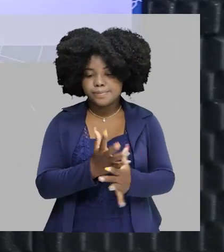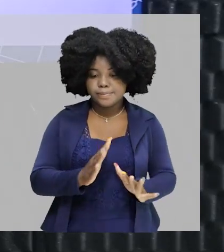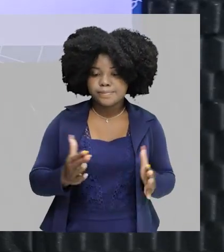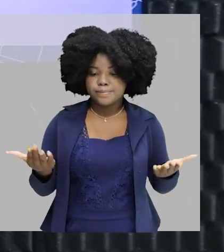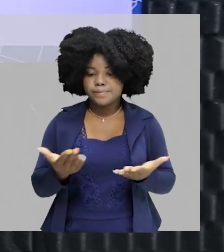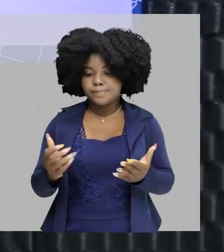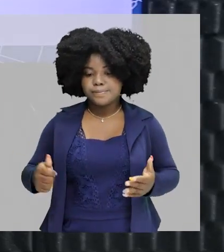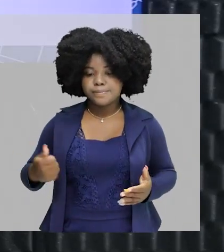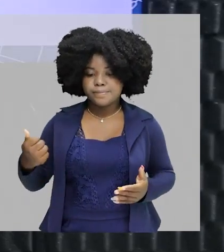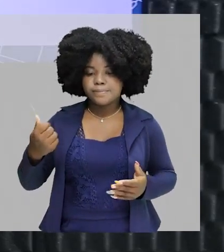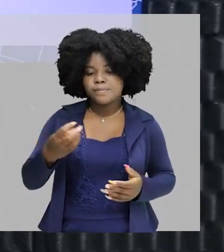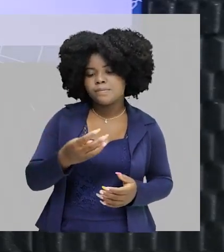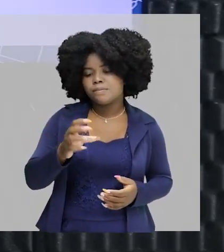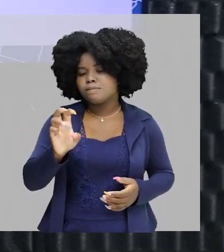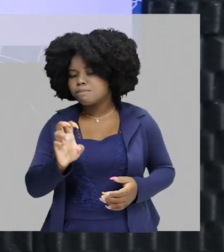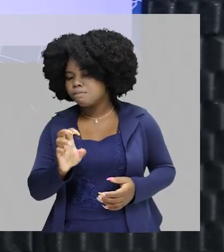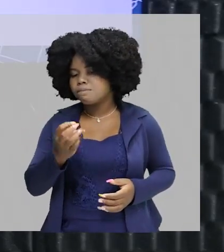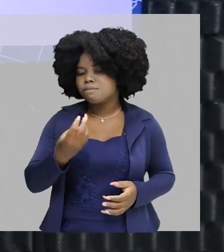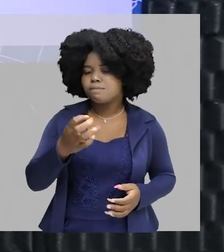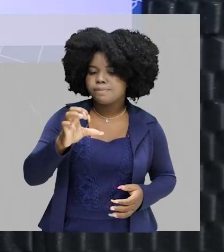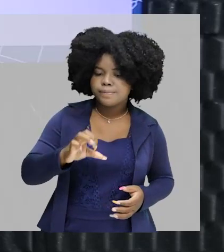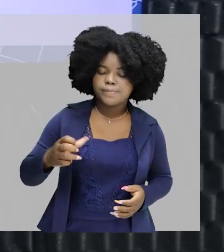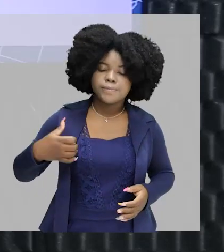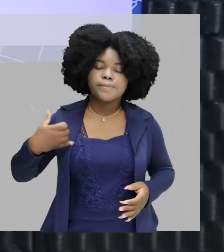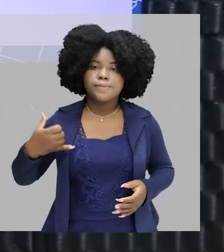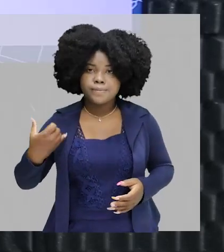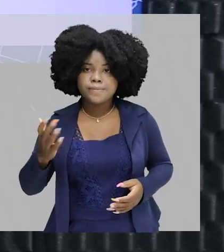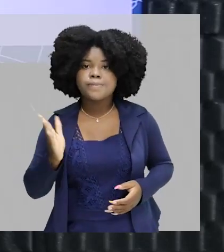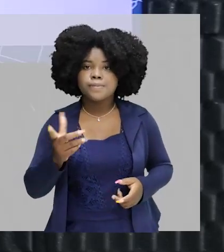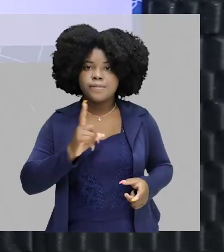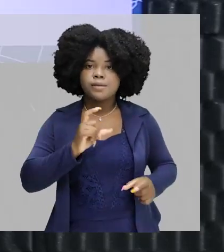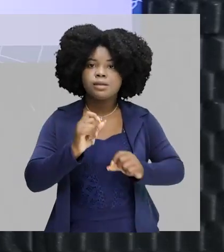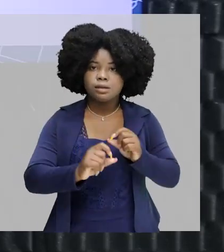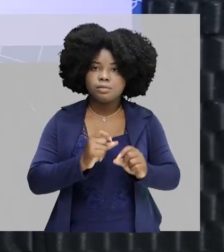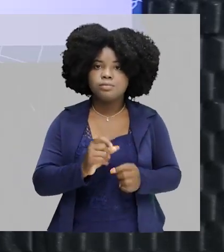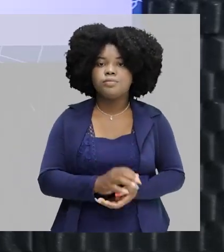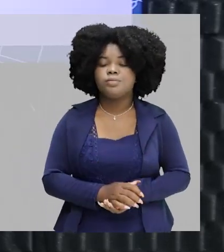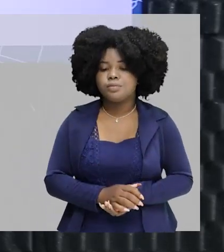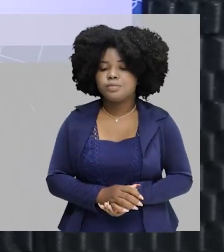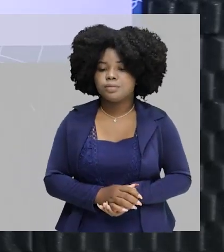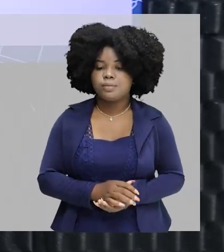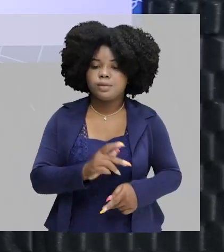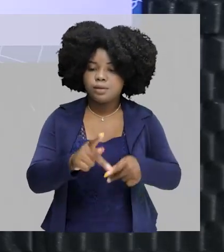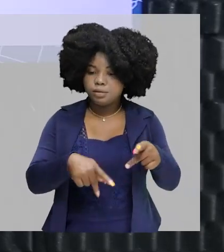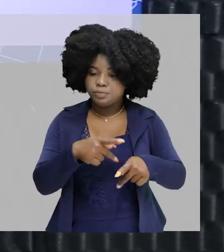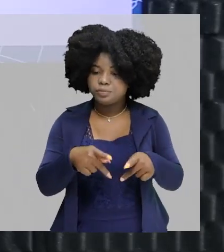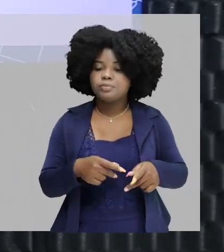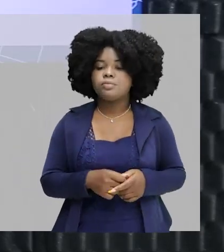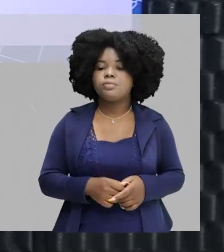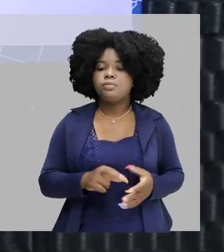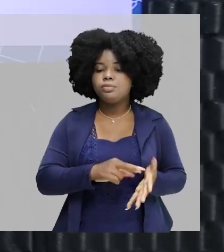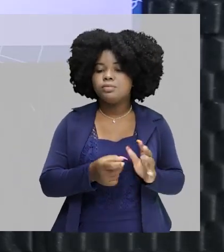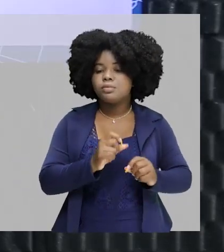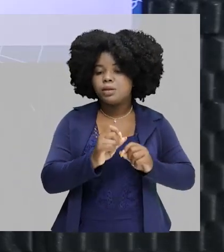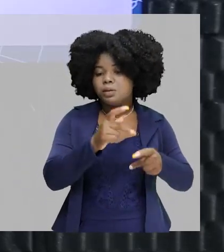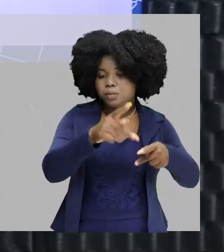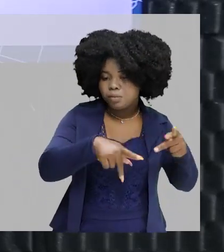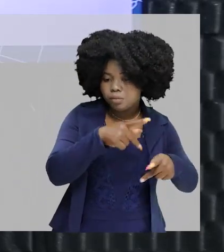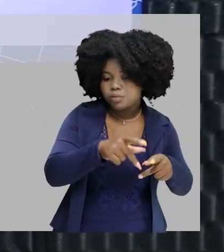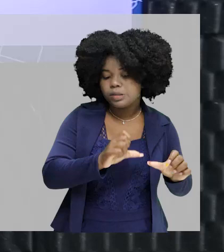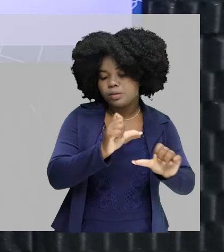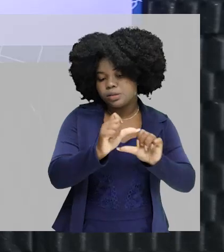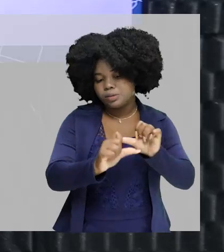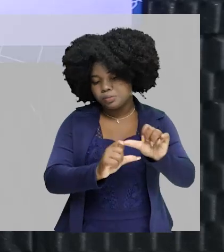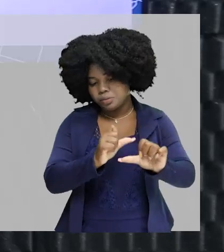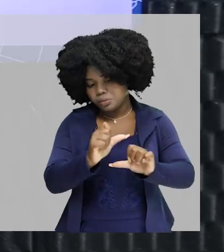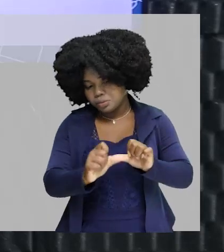Perceba aqui, ó, entre 35 e 39 anos, tu já tem um grande contingente populacional, ou seja, a população brasileira também vai fazendo essa